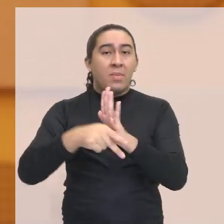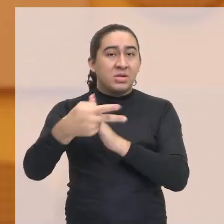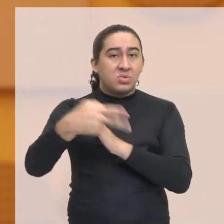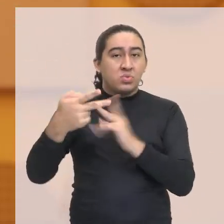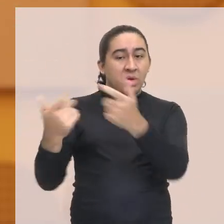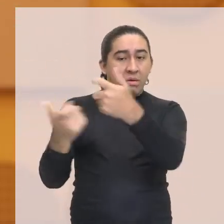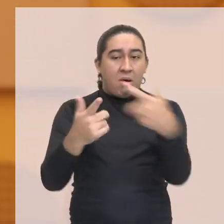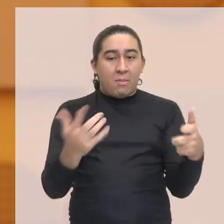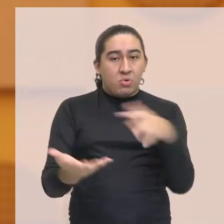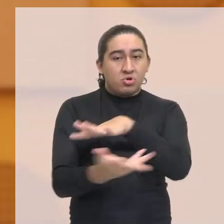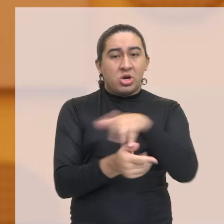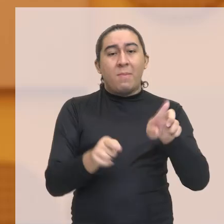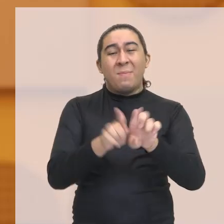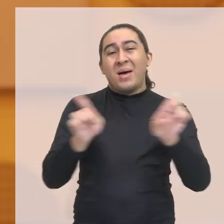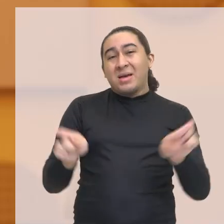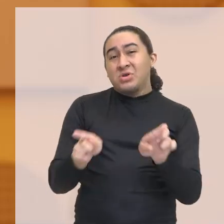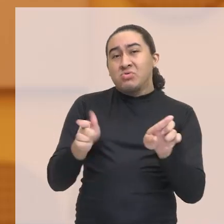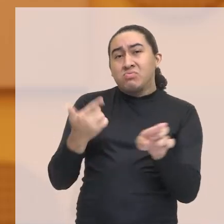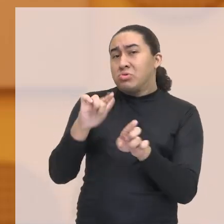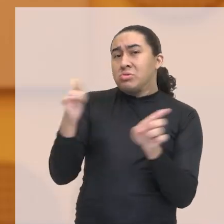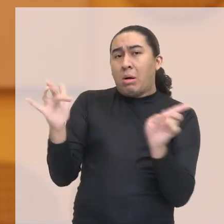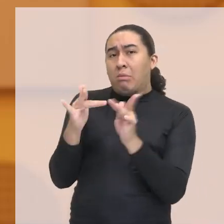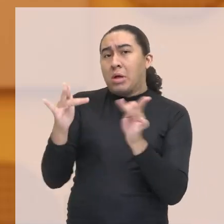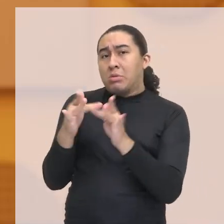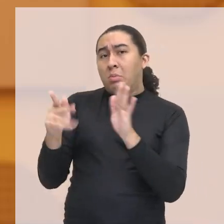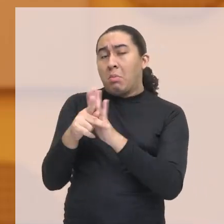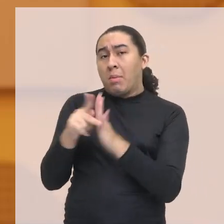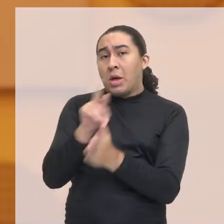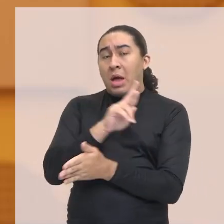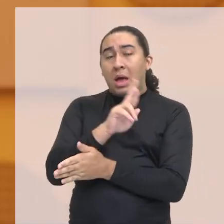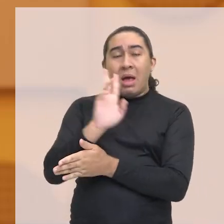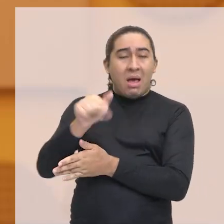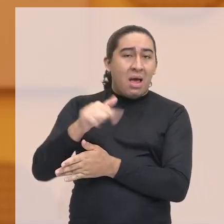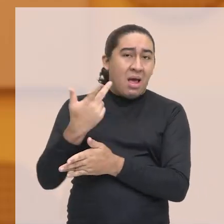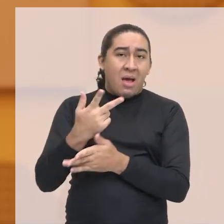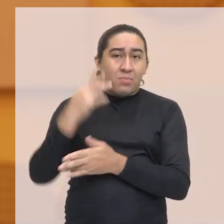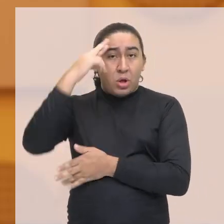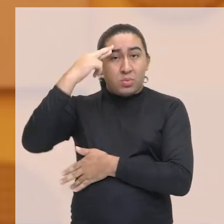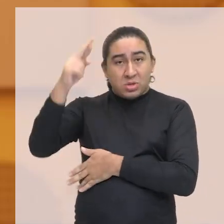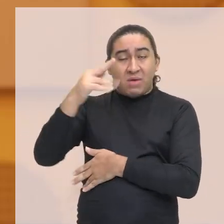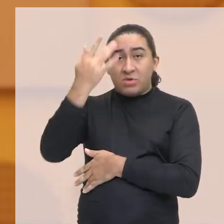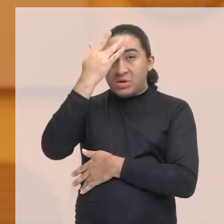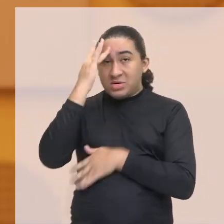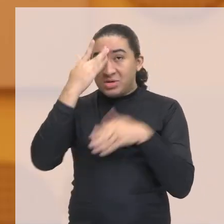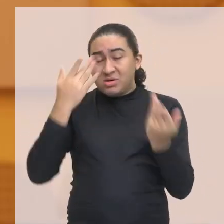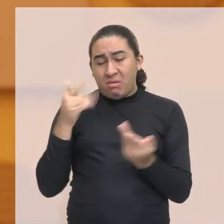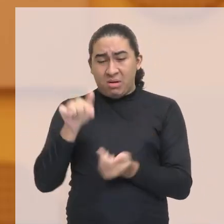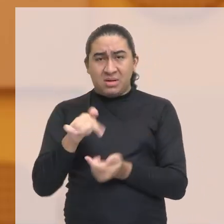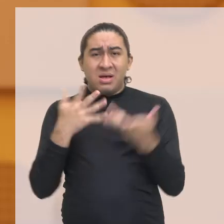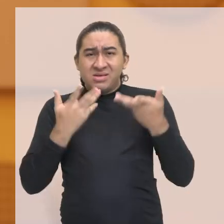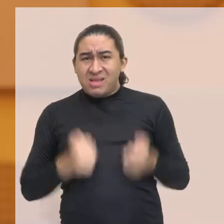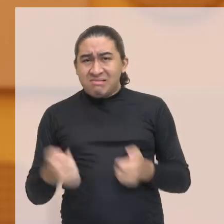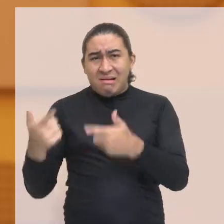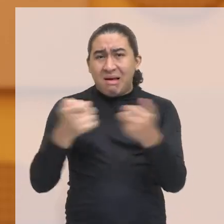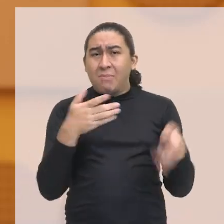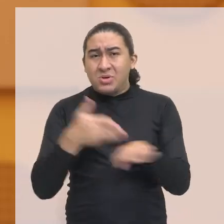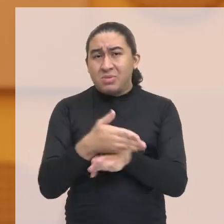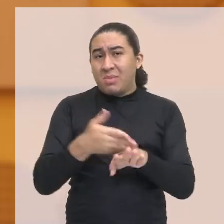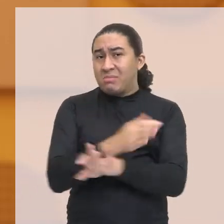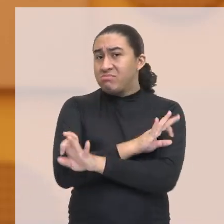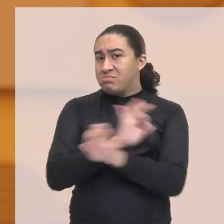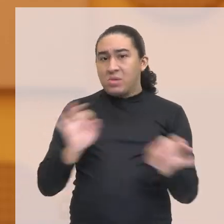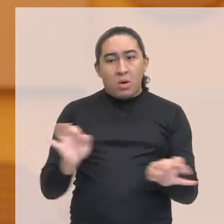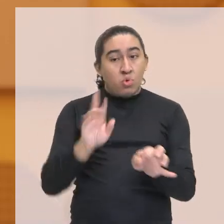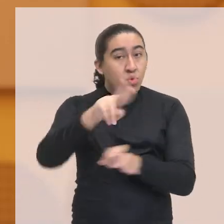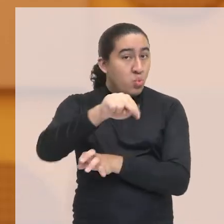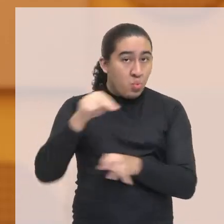Só que não consultou os líderes locais da Índia. E claro que os indianos não aceitaram essa situação de boa.